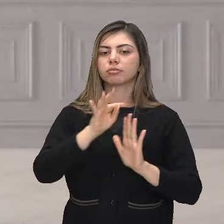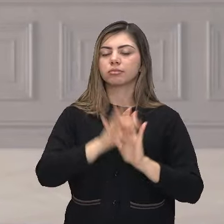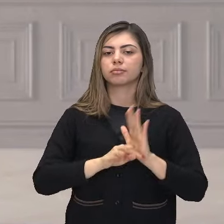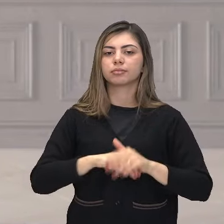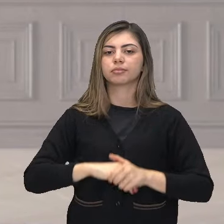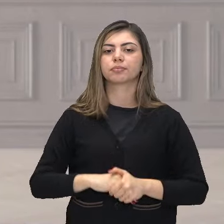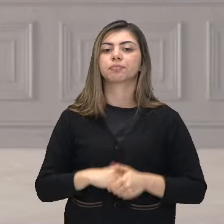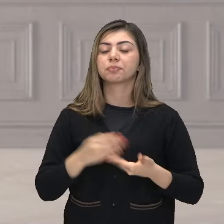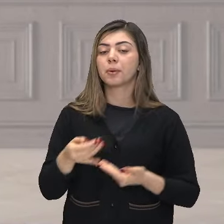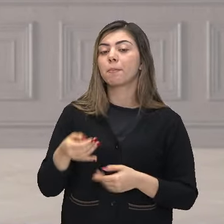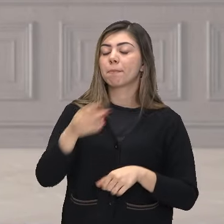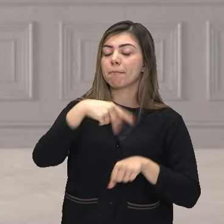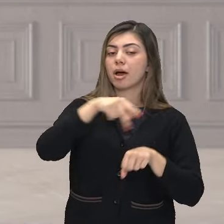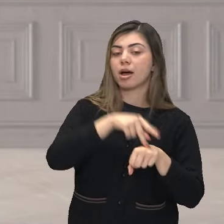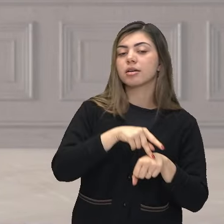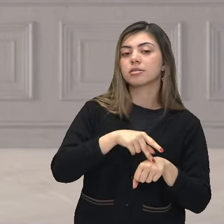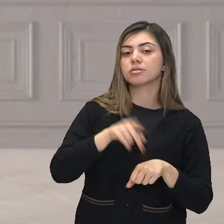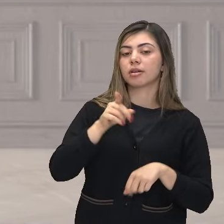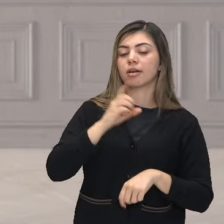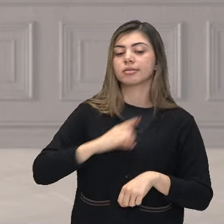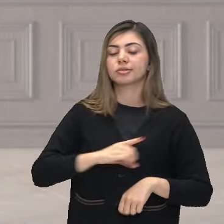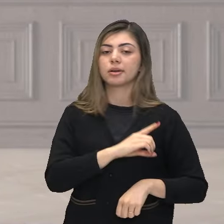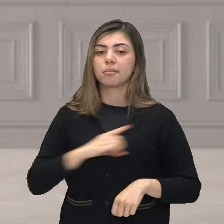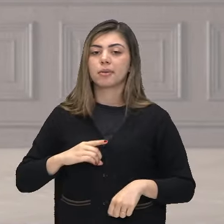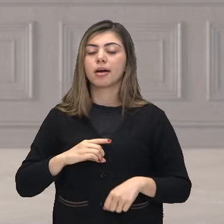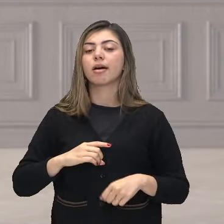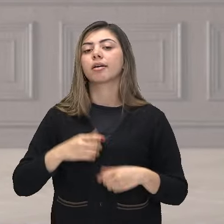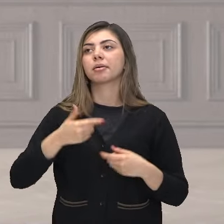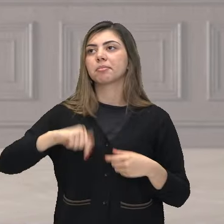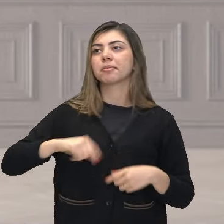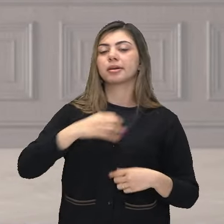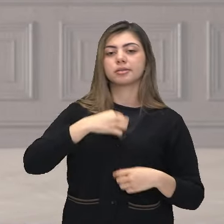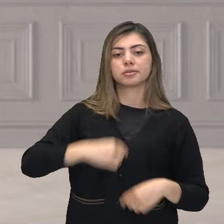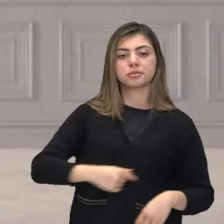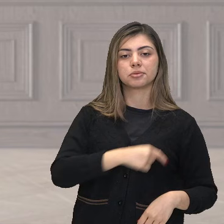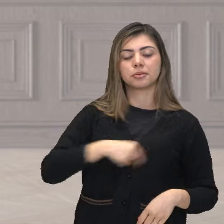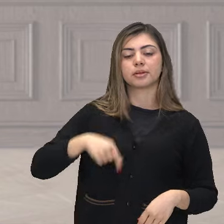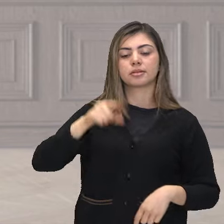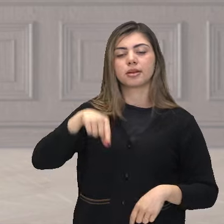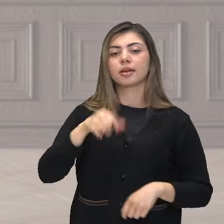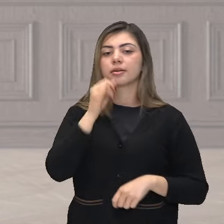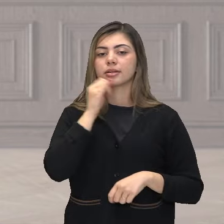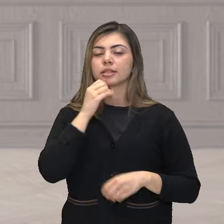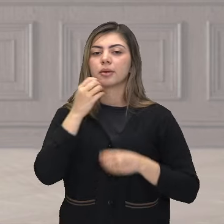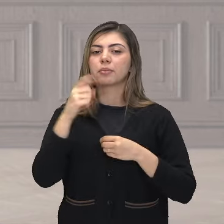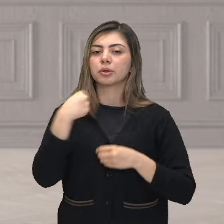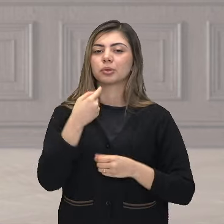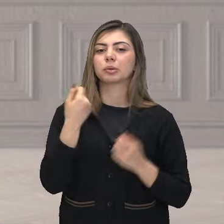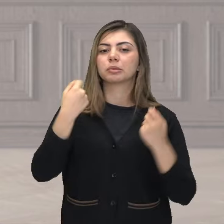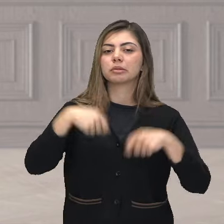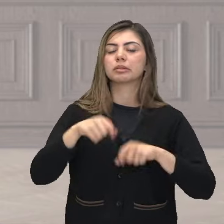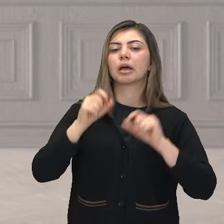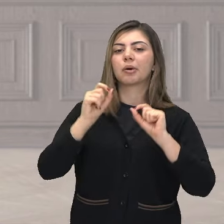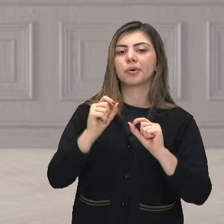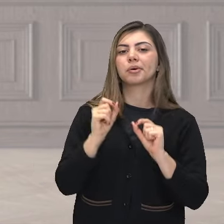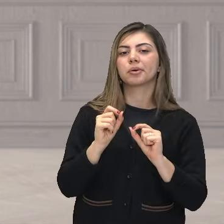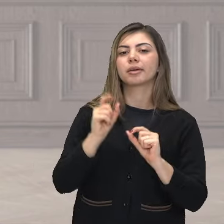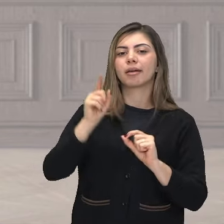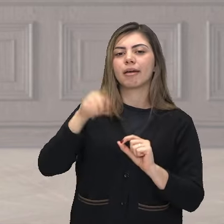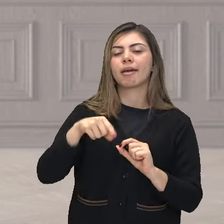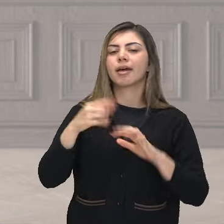países como a Dinamarca e a Suécia são exemplos de como é possível alcançar altos níveis